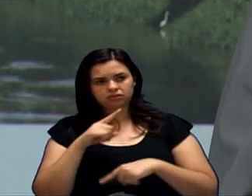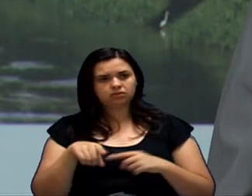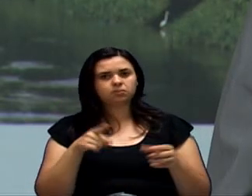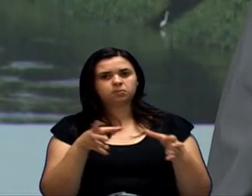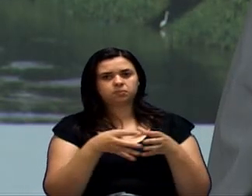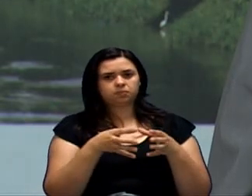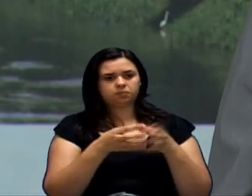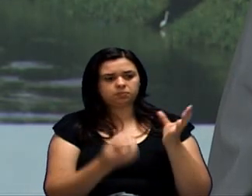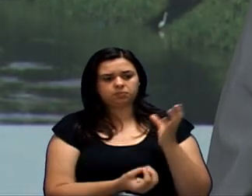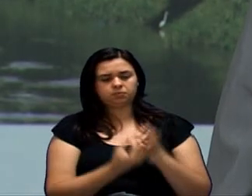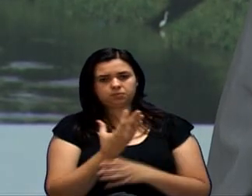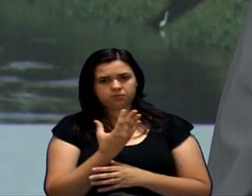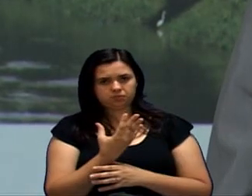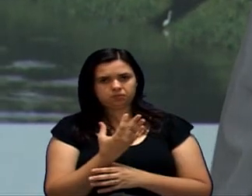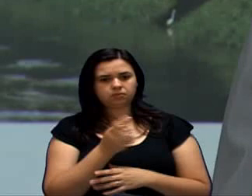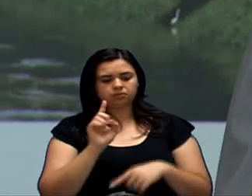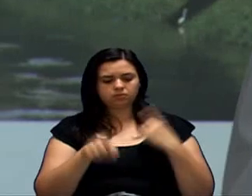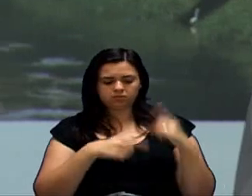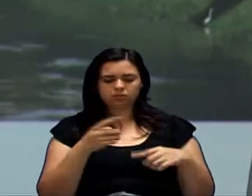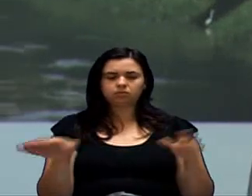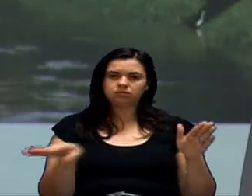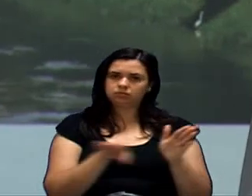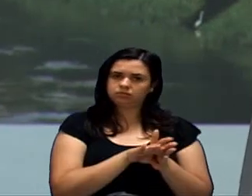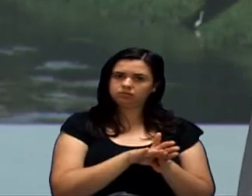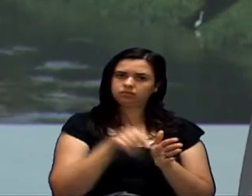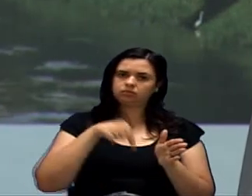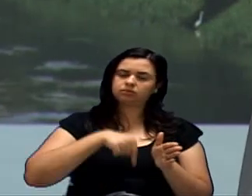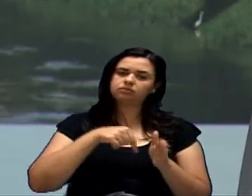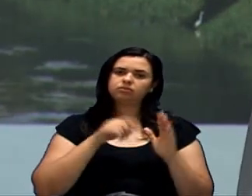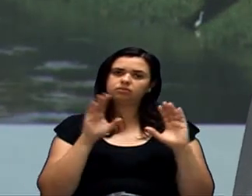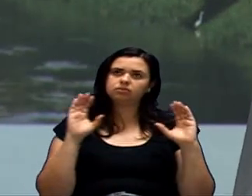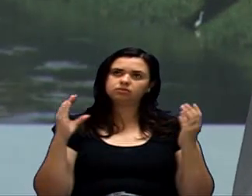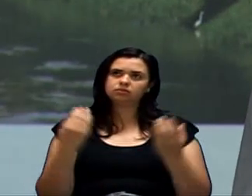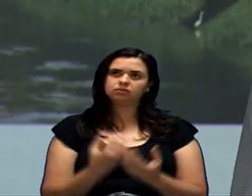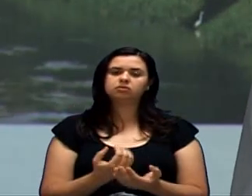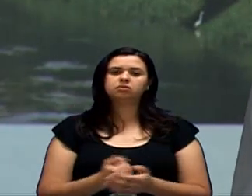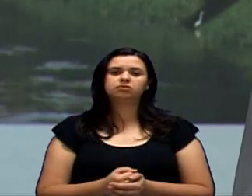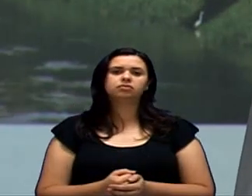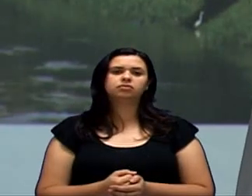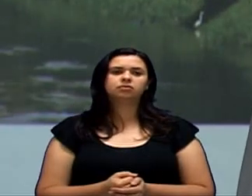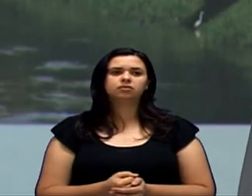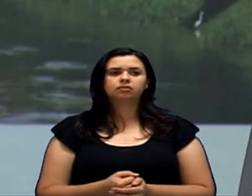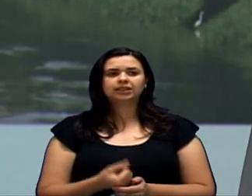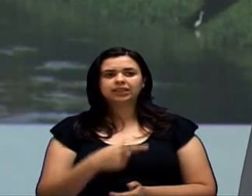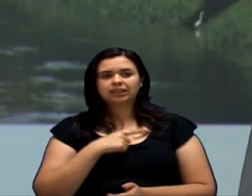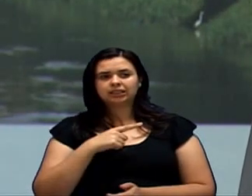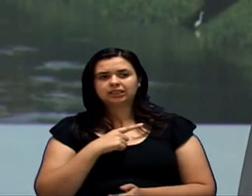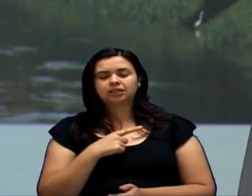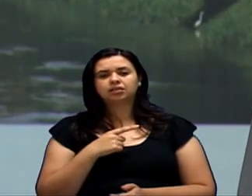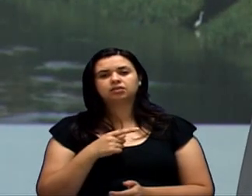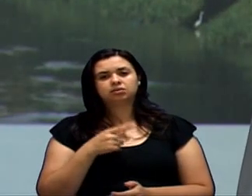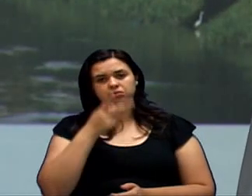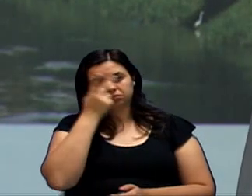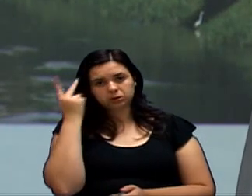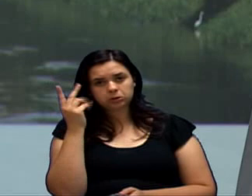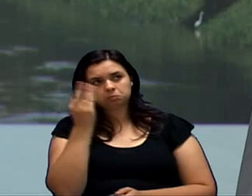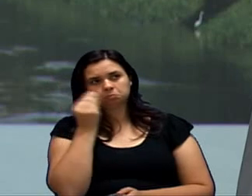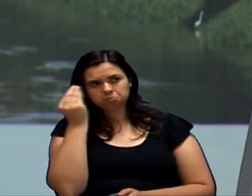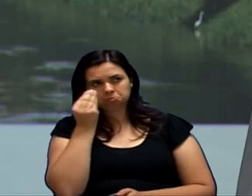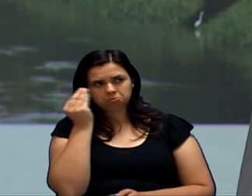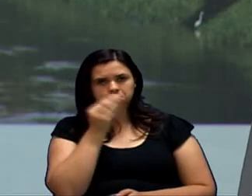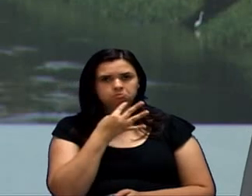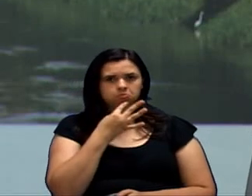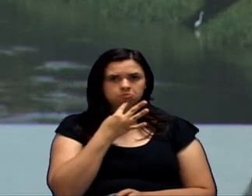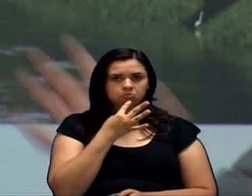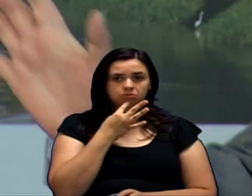comissão informalmente, que depois eu vou trazer aqui para a Câmara também, que são pessoas que, pela experiência, pelo conhecimento, pode dar